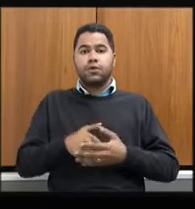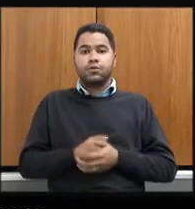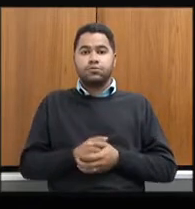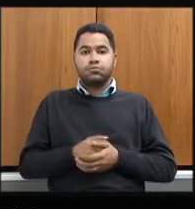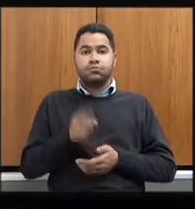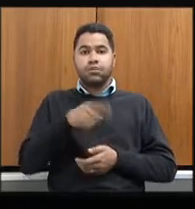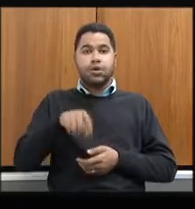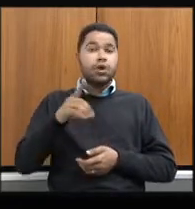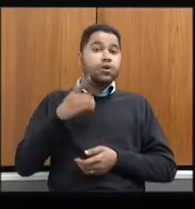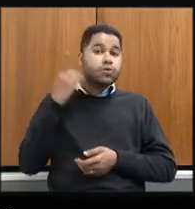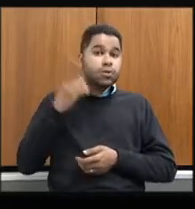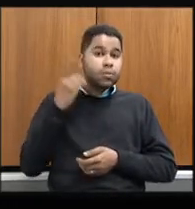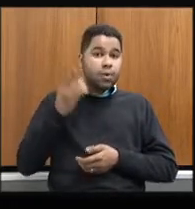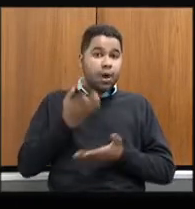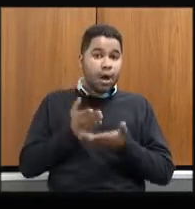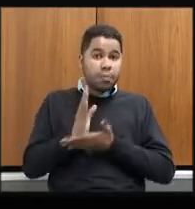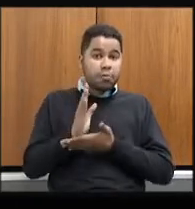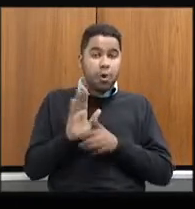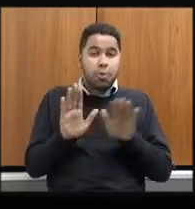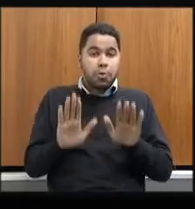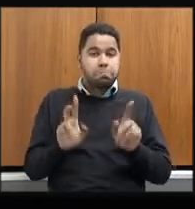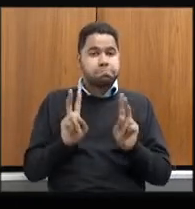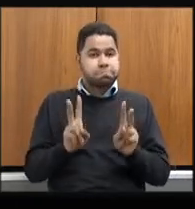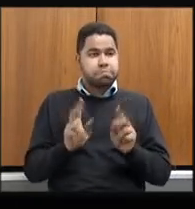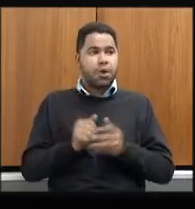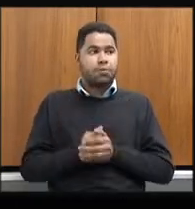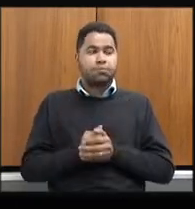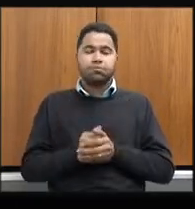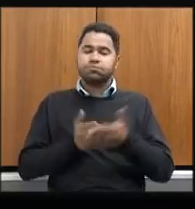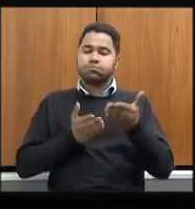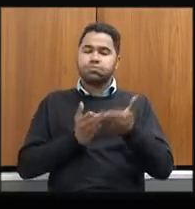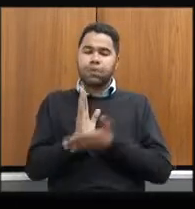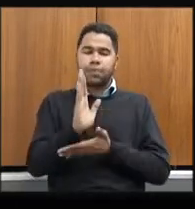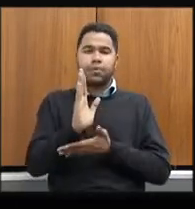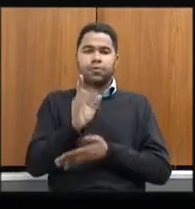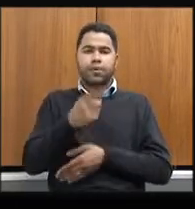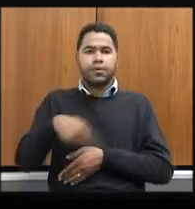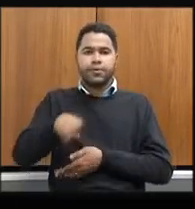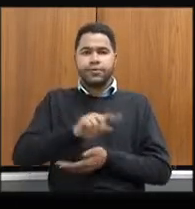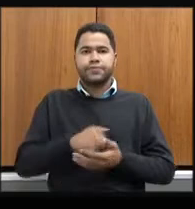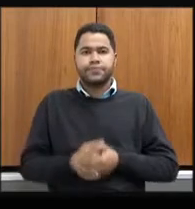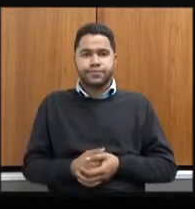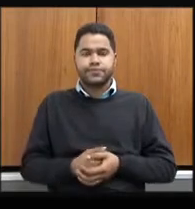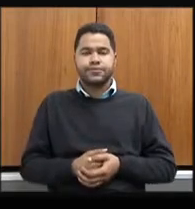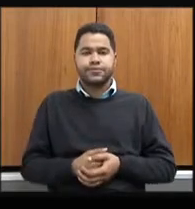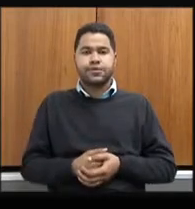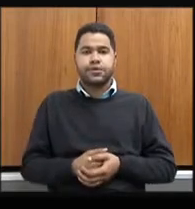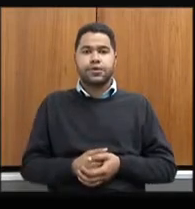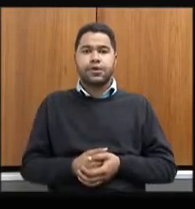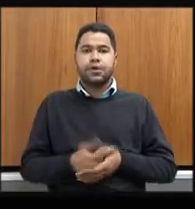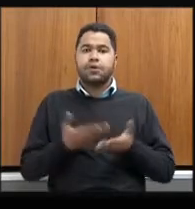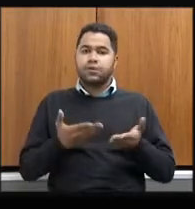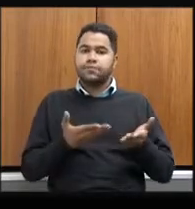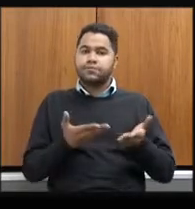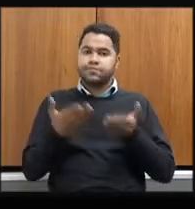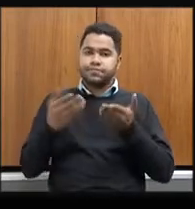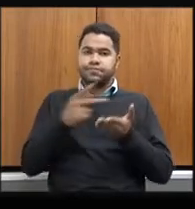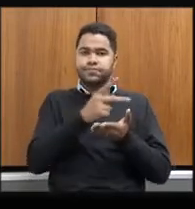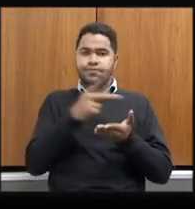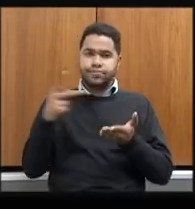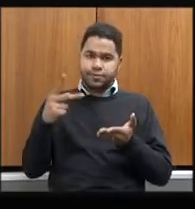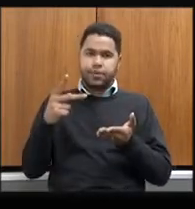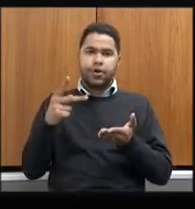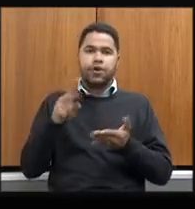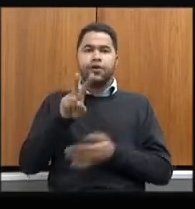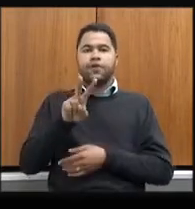os deputados que aprovam permaneçam como se encontram aprovado os pareceres que torna a palavra e a presidência